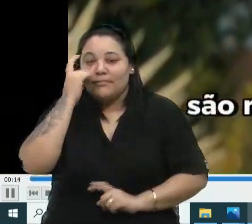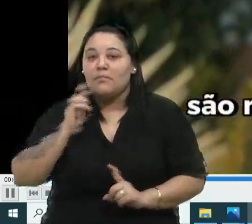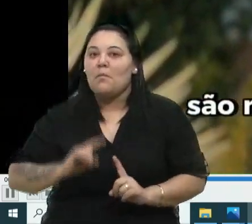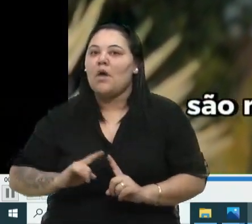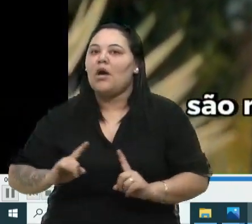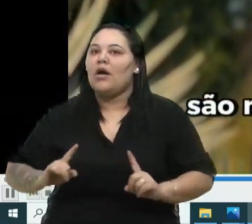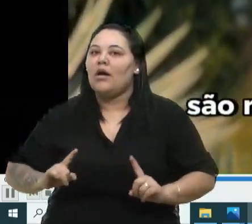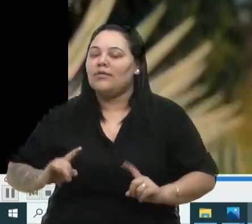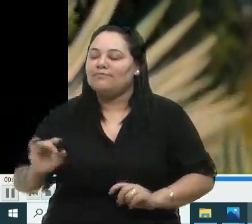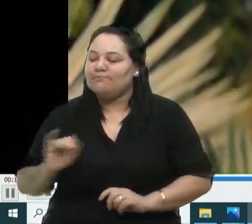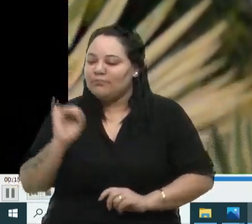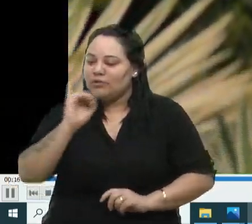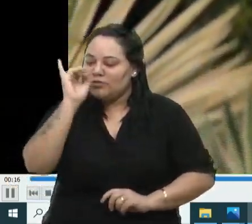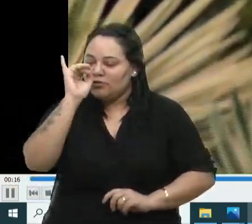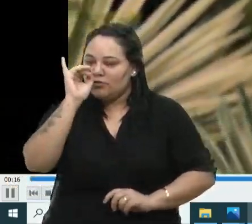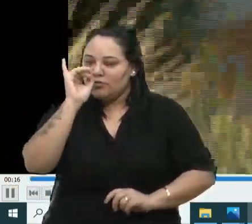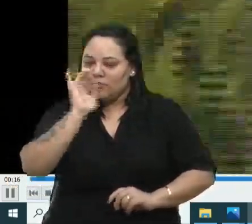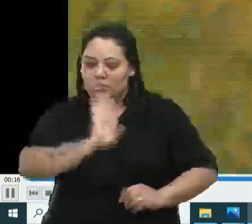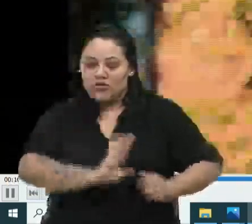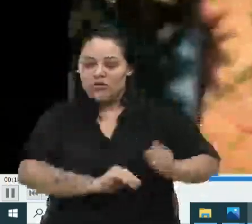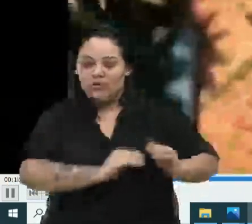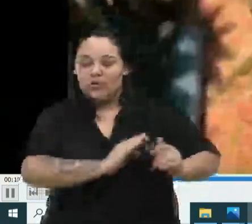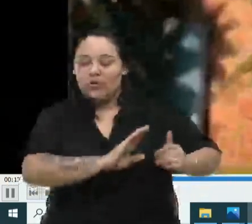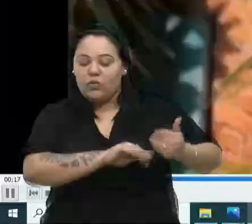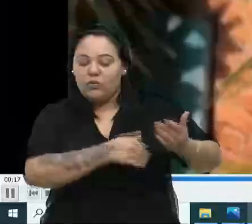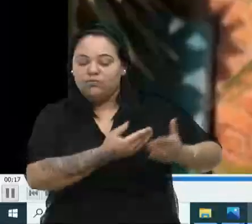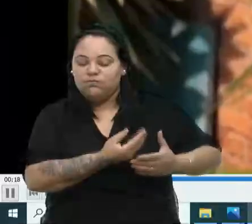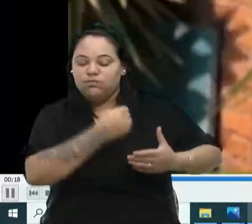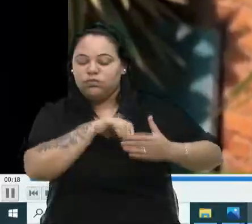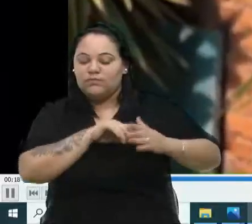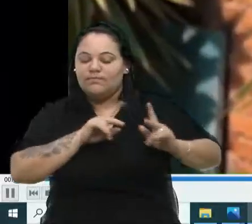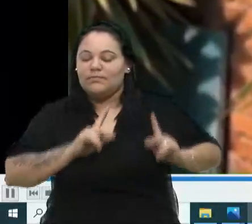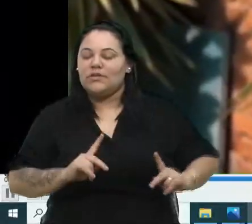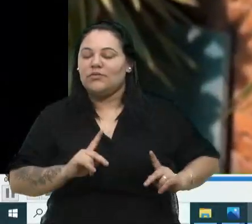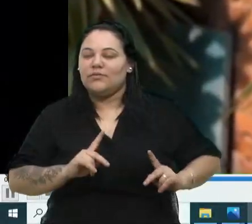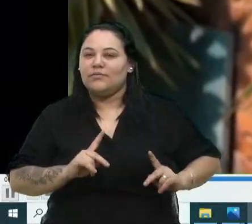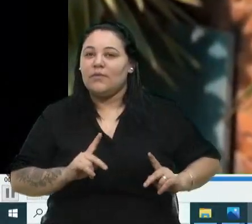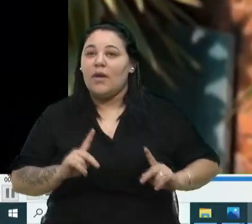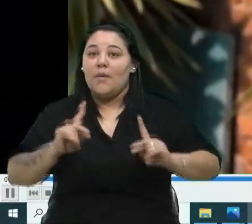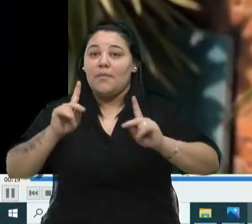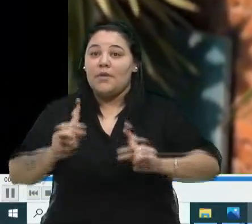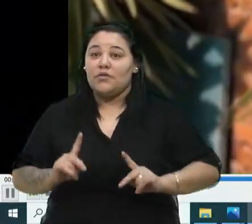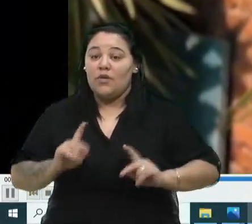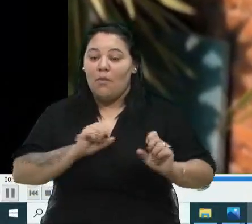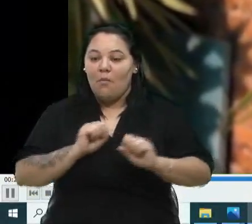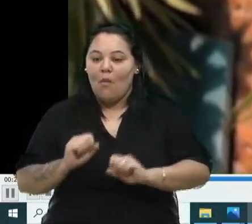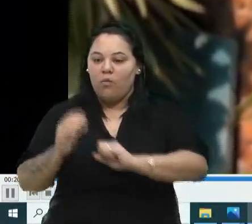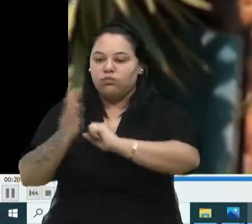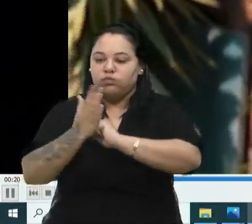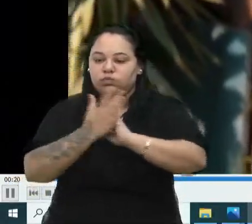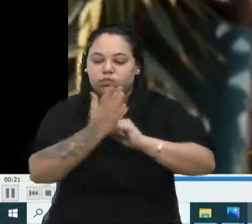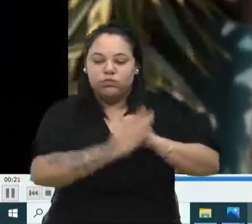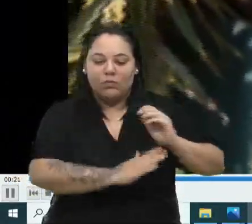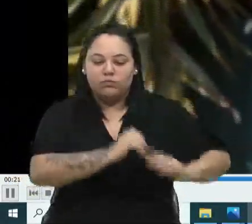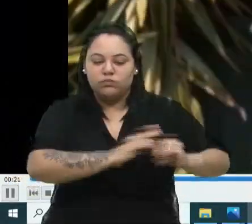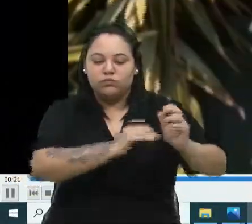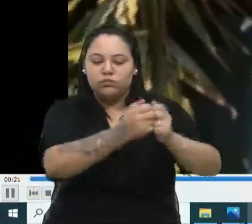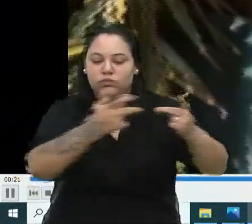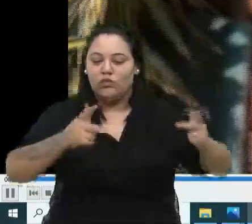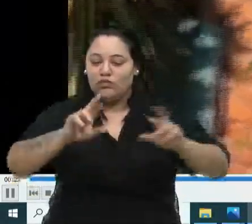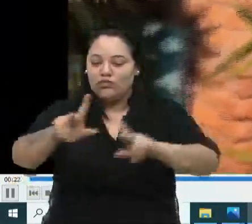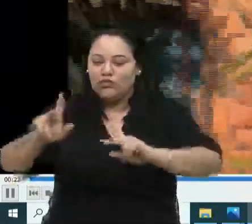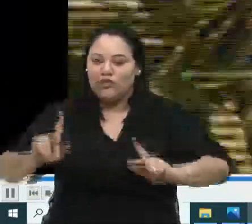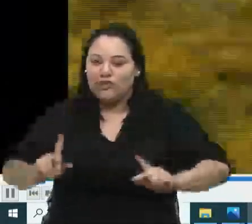nosso desenvolvimento como pessoas. Pessoas que podem nos ajudar a construir algo diferente e sólido na